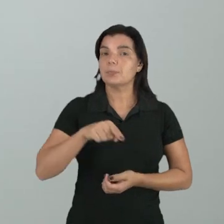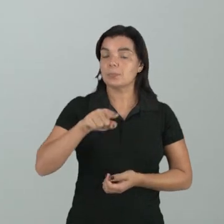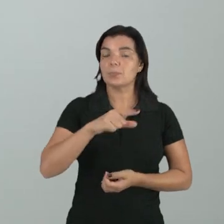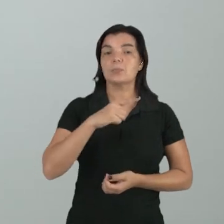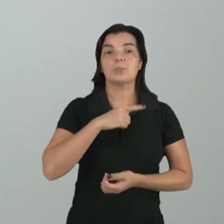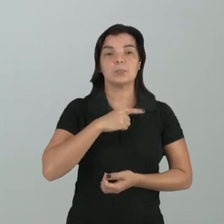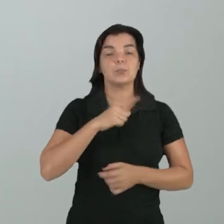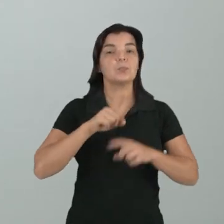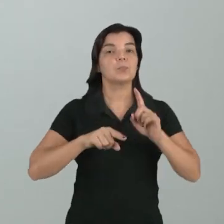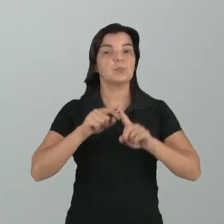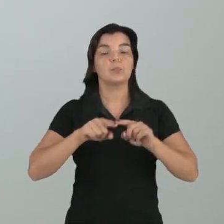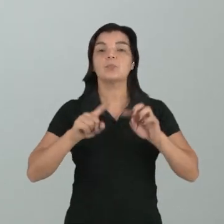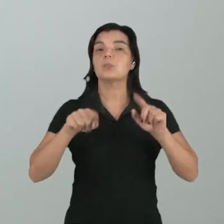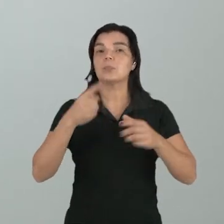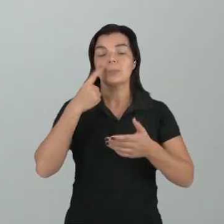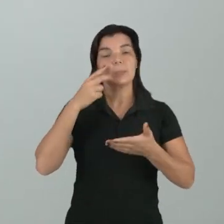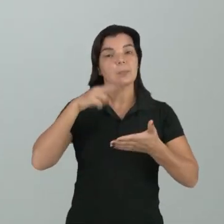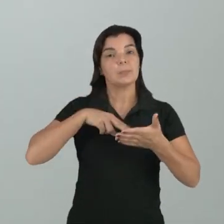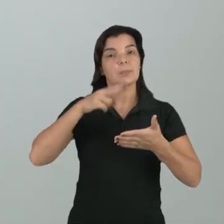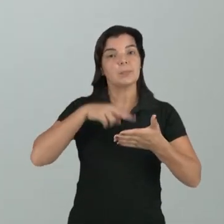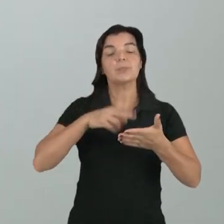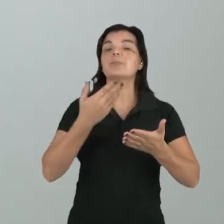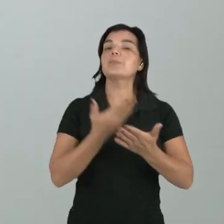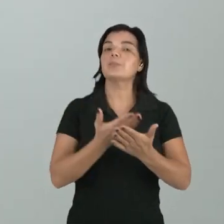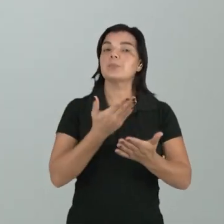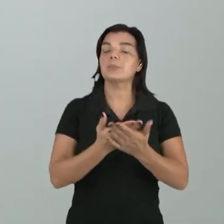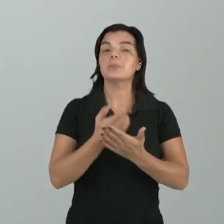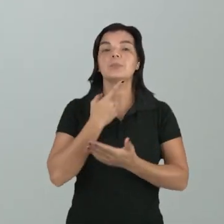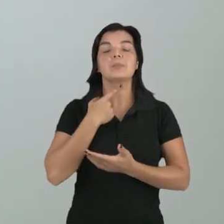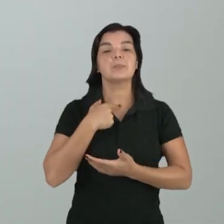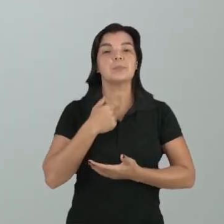onde você tem acesso a esse material, pode ver e rever as nossas